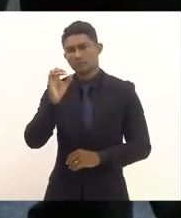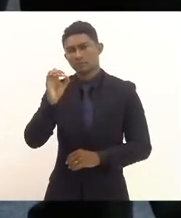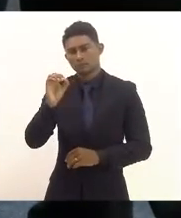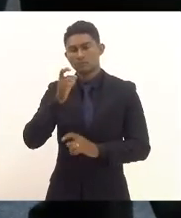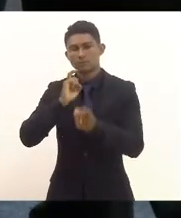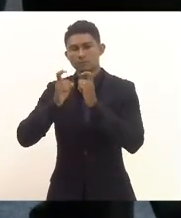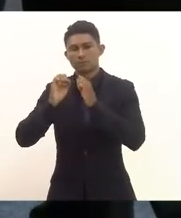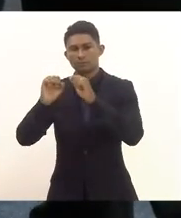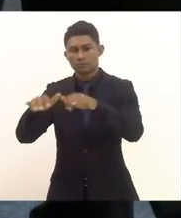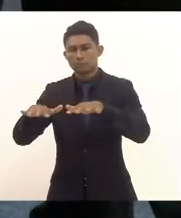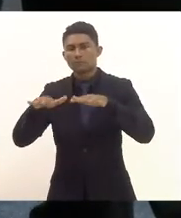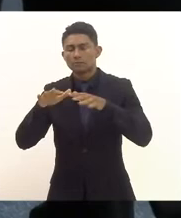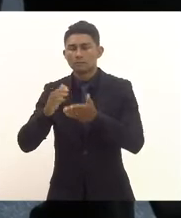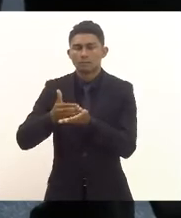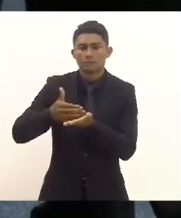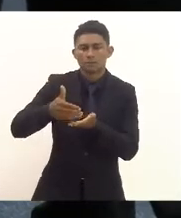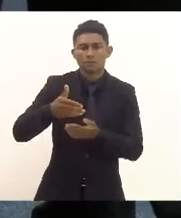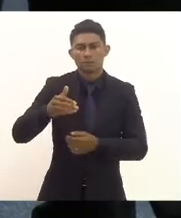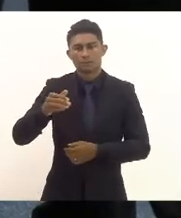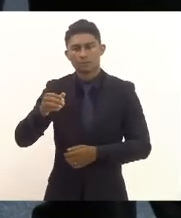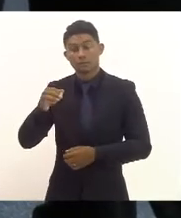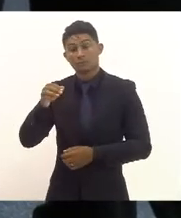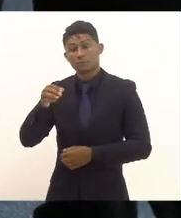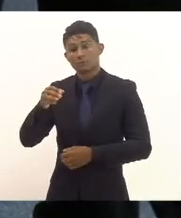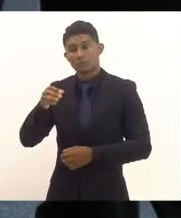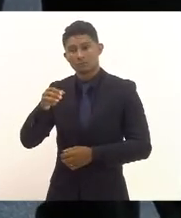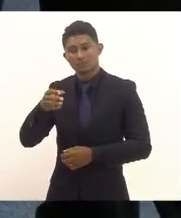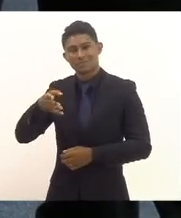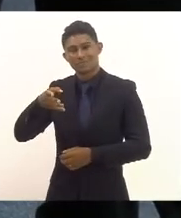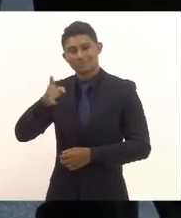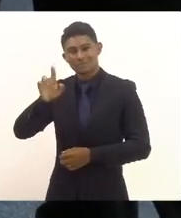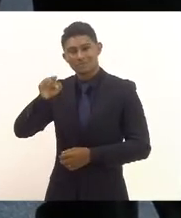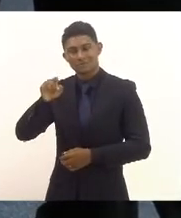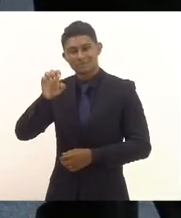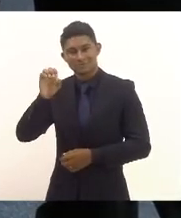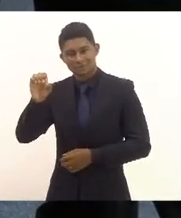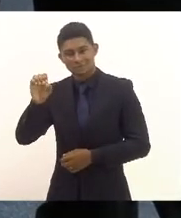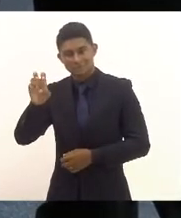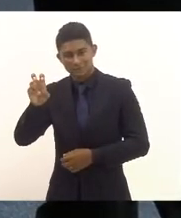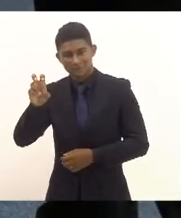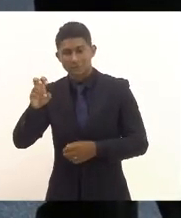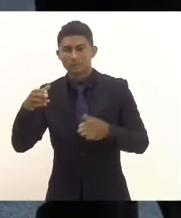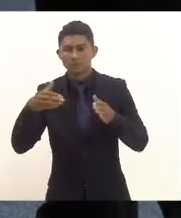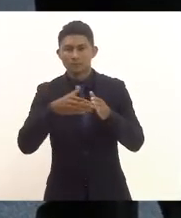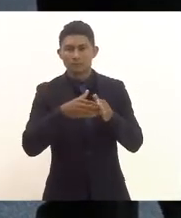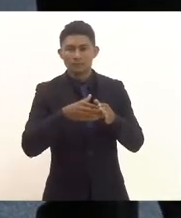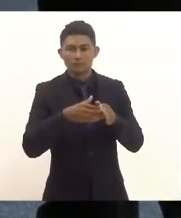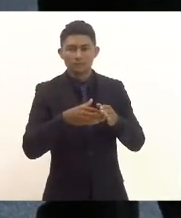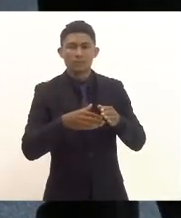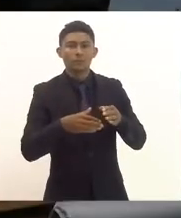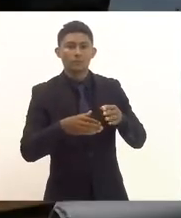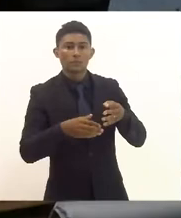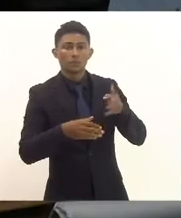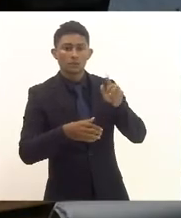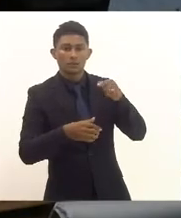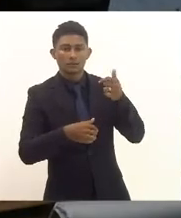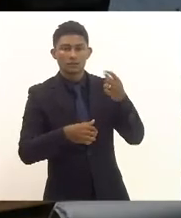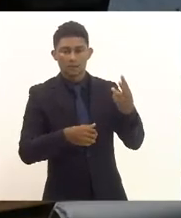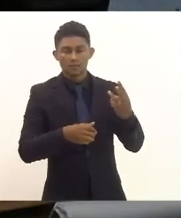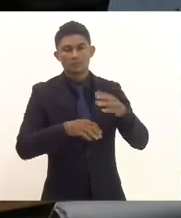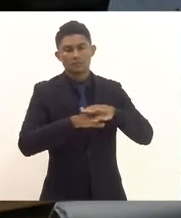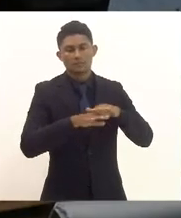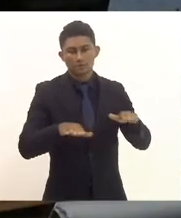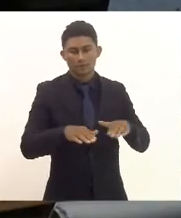extraordinária que inicial das 16:05 encerrou seus 16:13 um